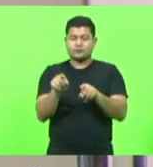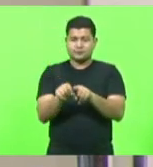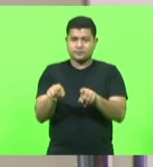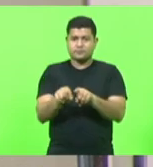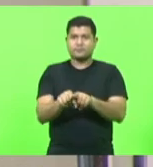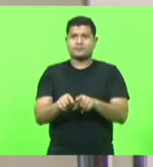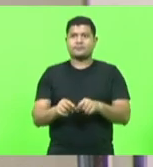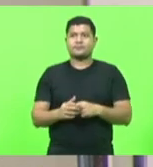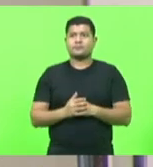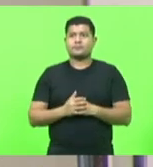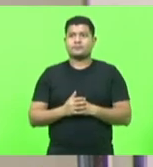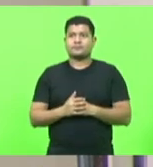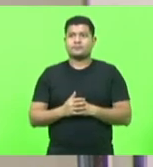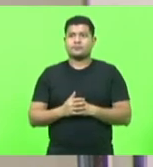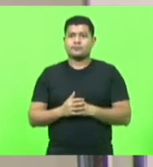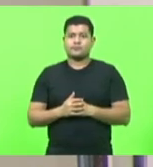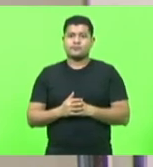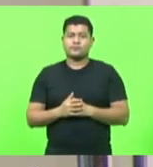Também sou a